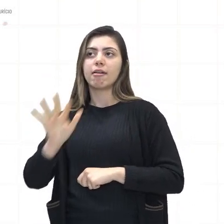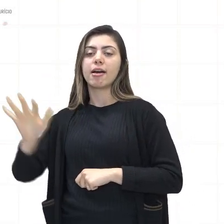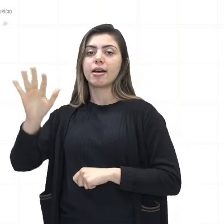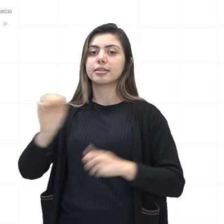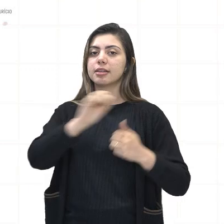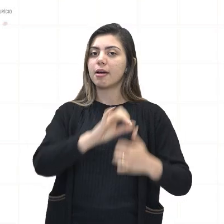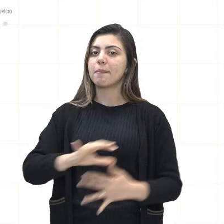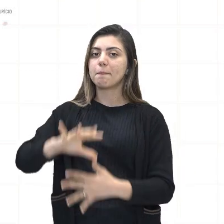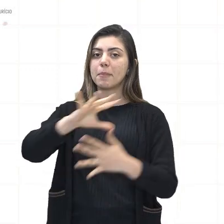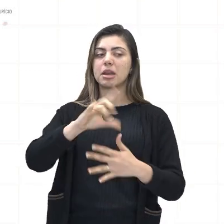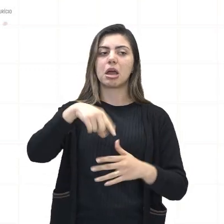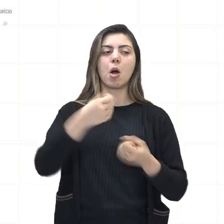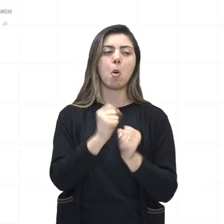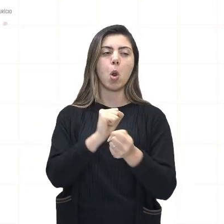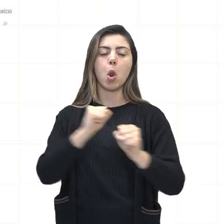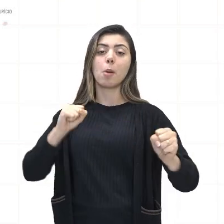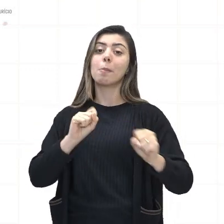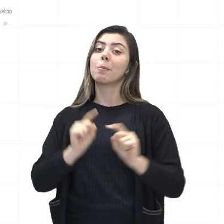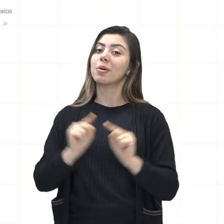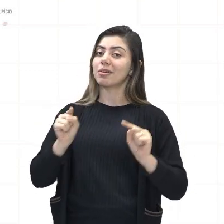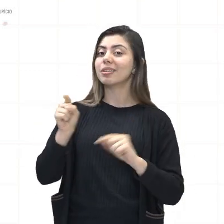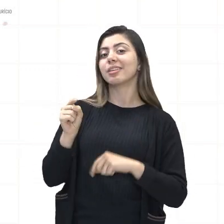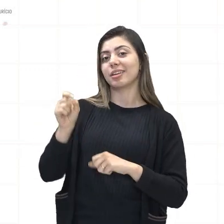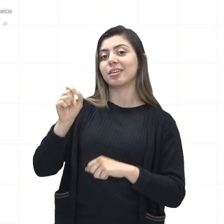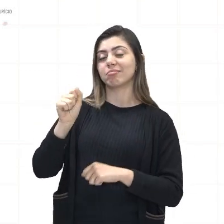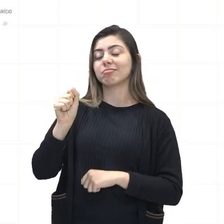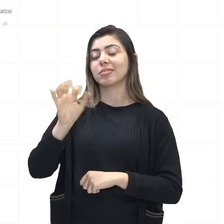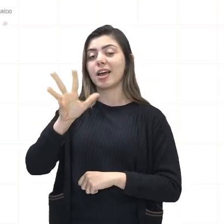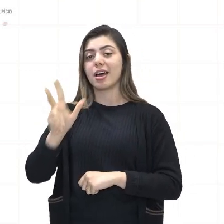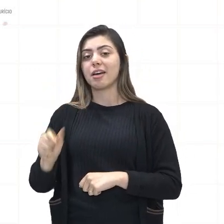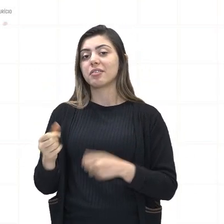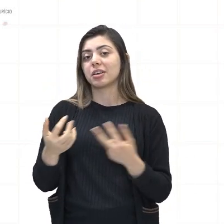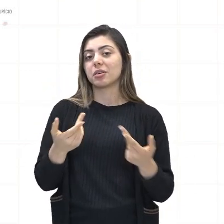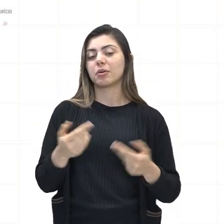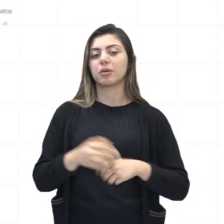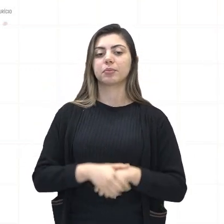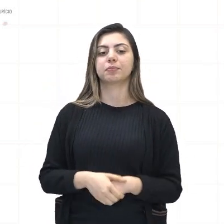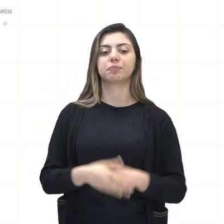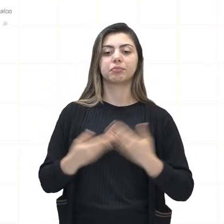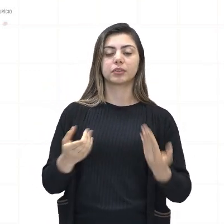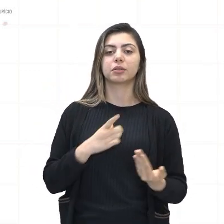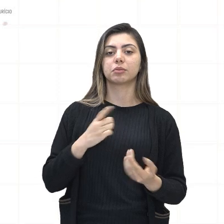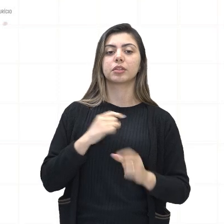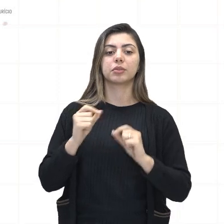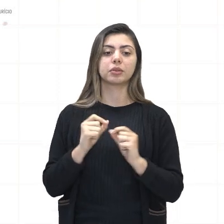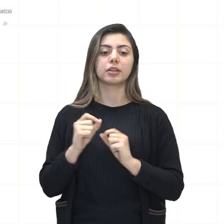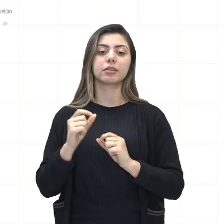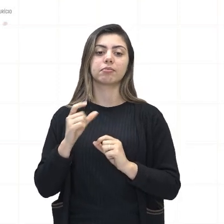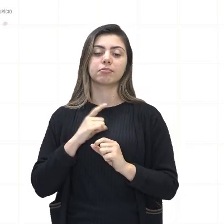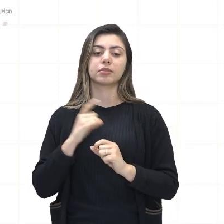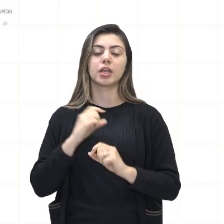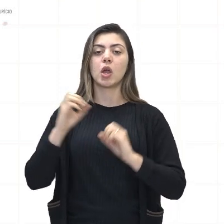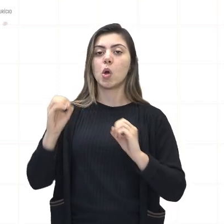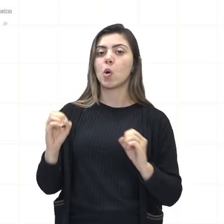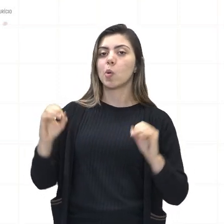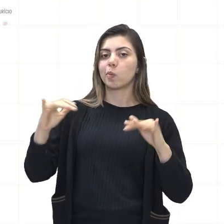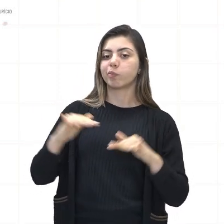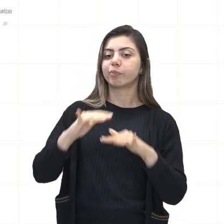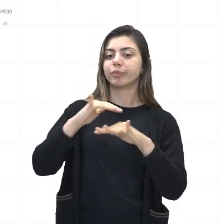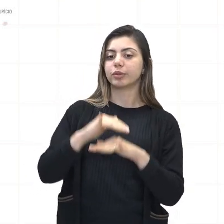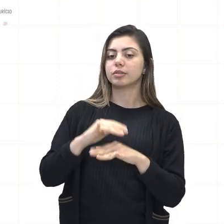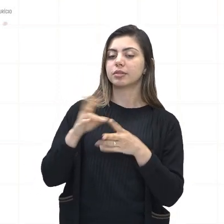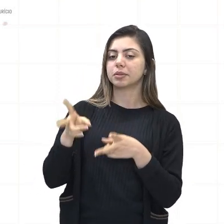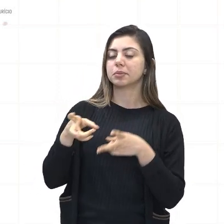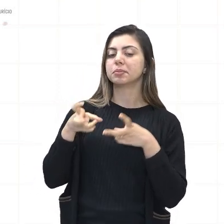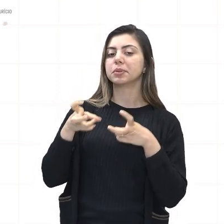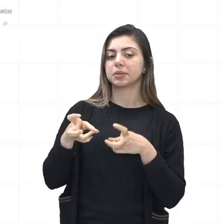de terra gigantesca, mas a África também, né? Ela é banhada pelo Oceano Atlântico, no sentido oeste,